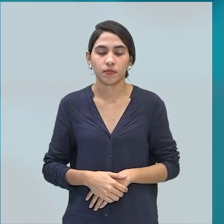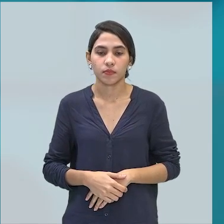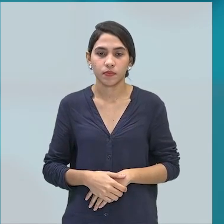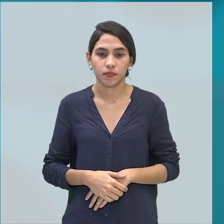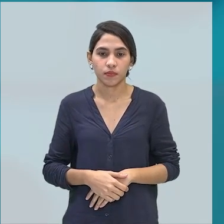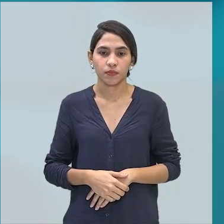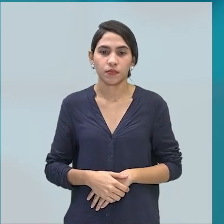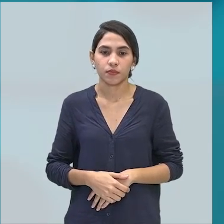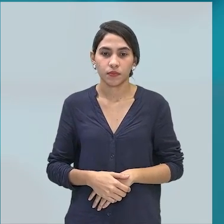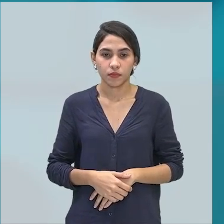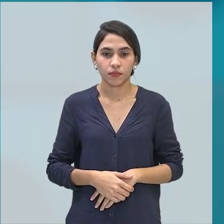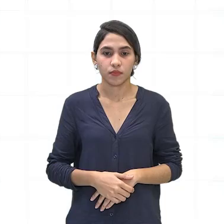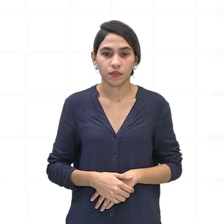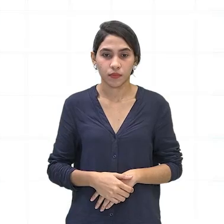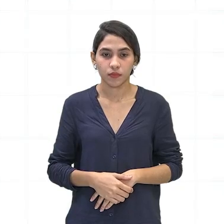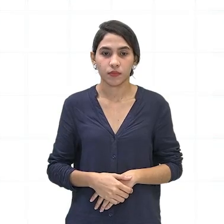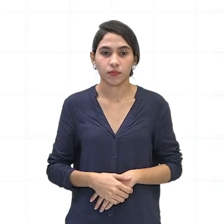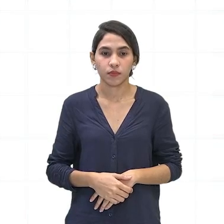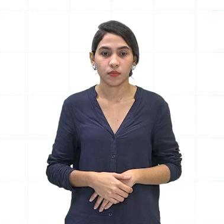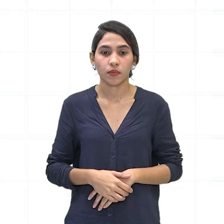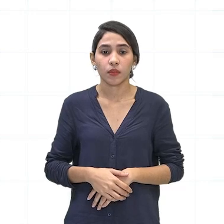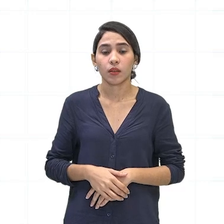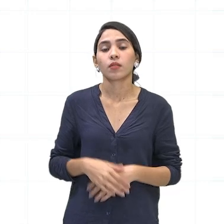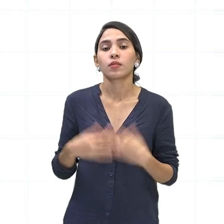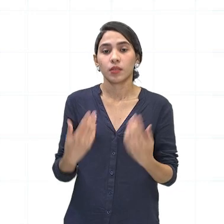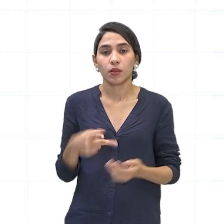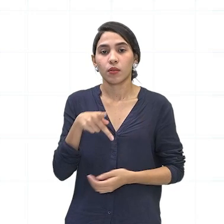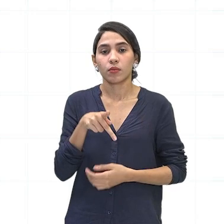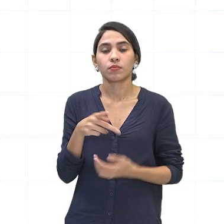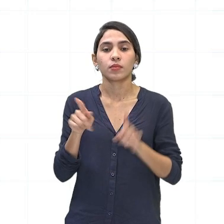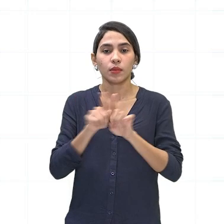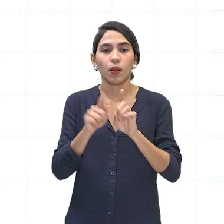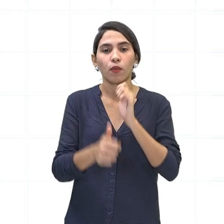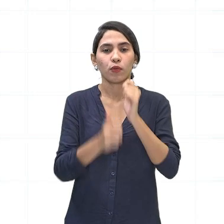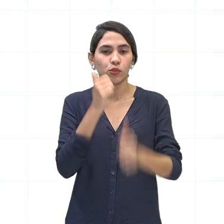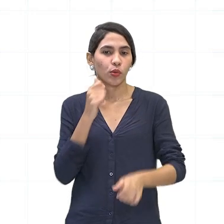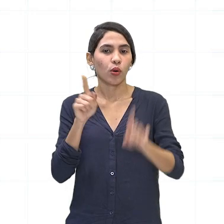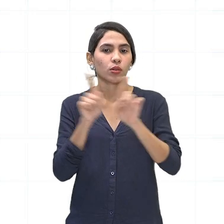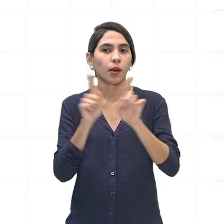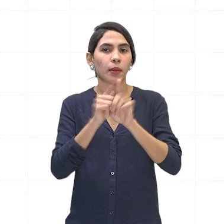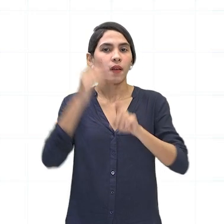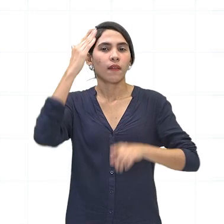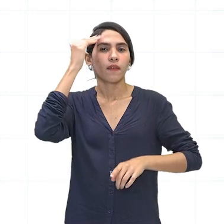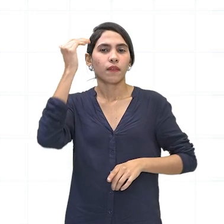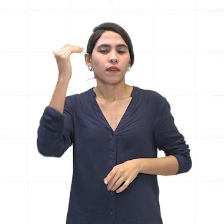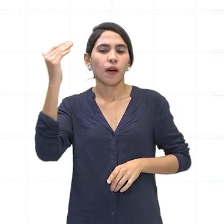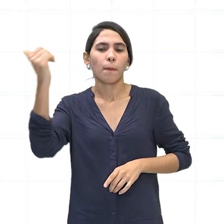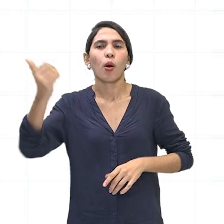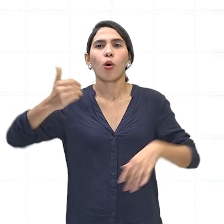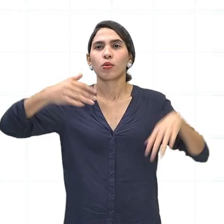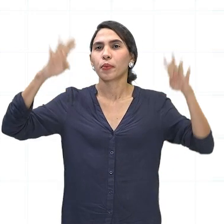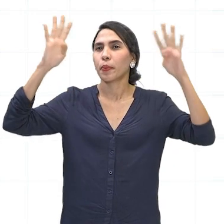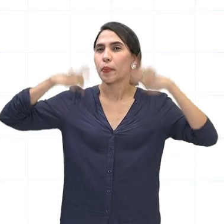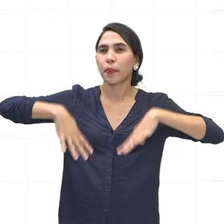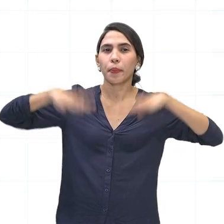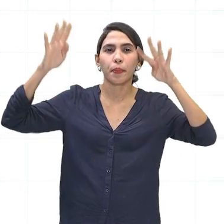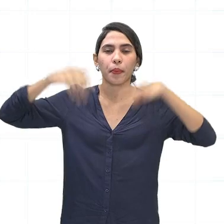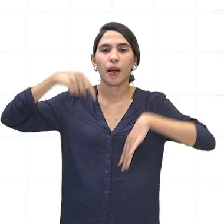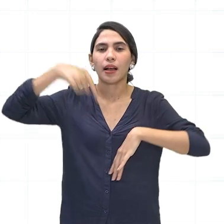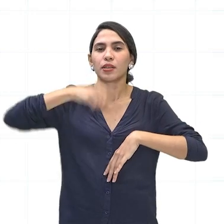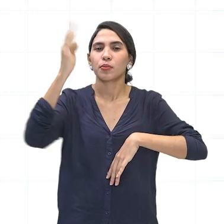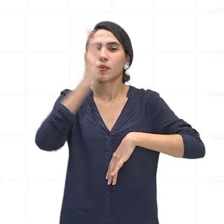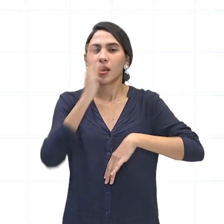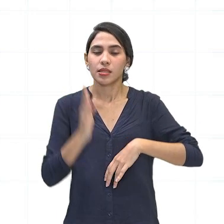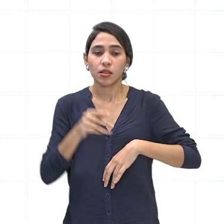arte marcial. Prosseguindo. Assim como o futebol é super aclamado aqui no nosso